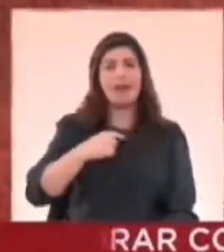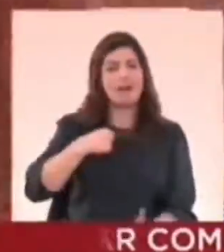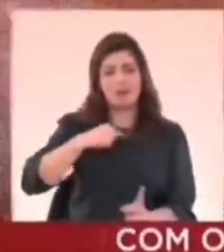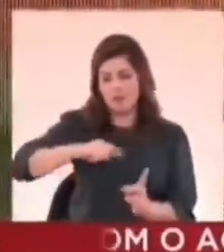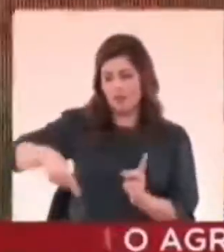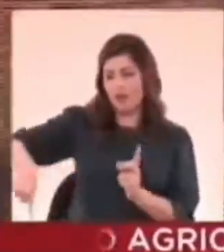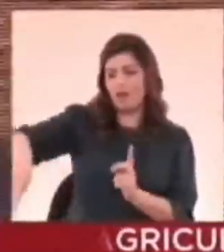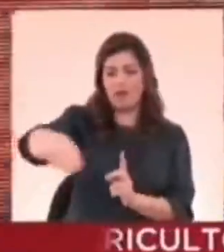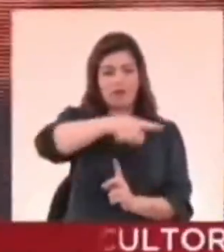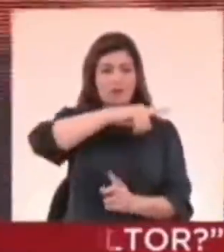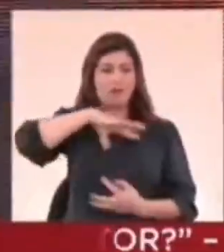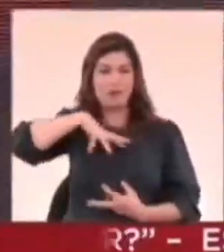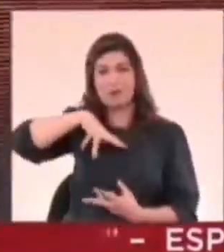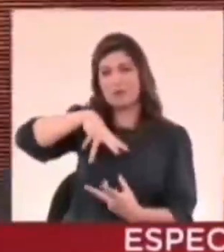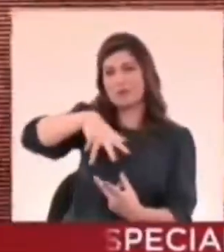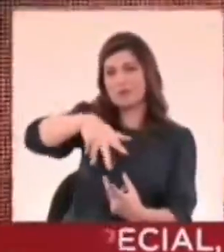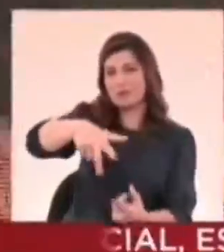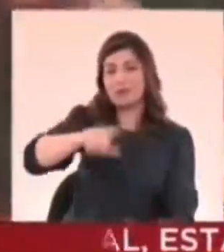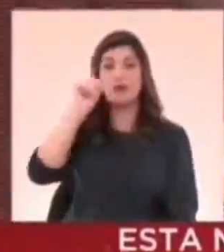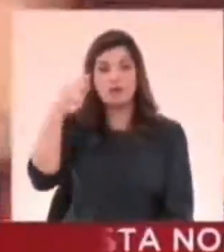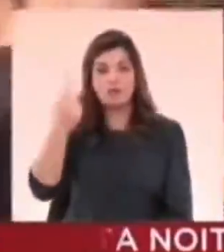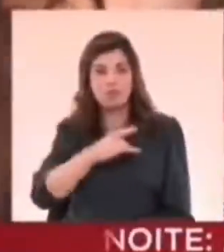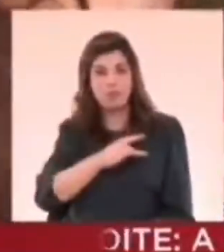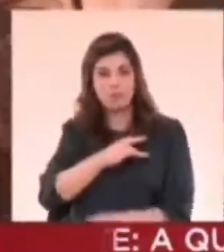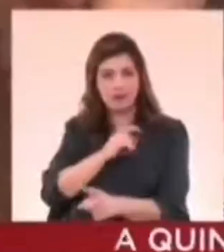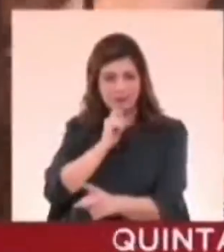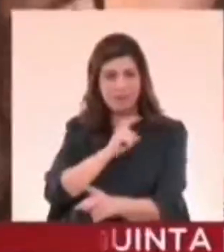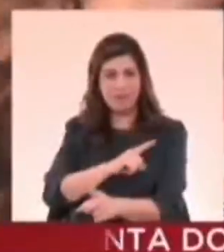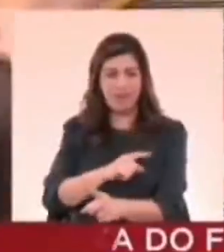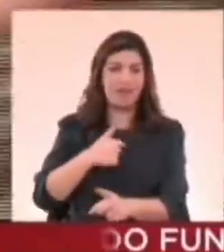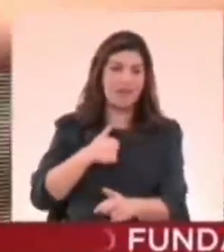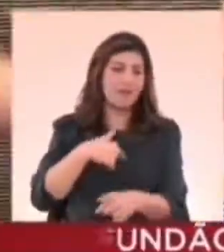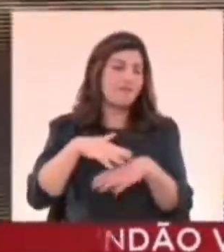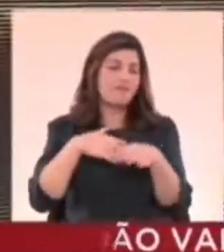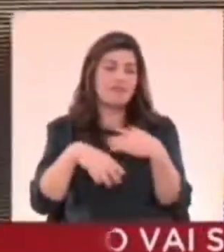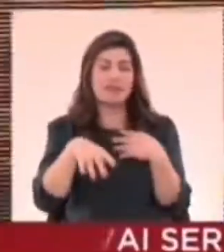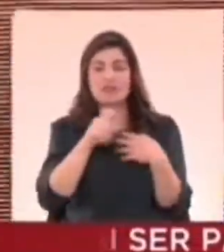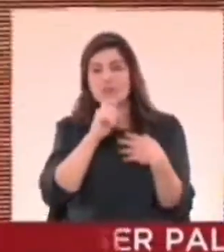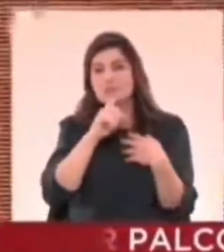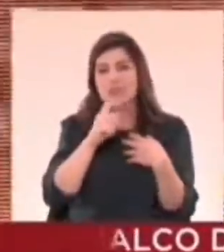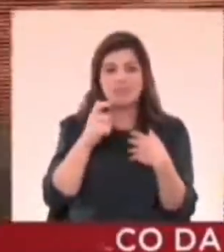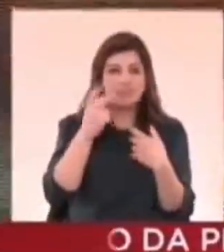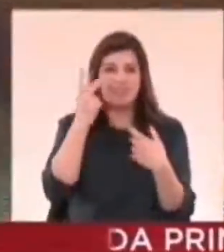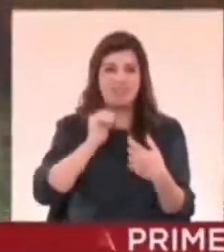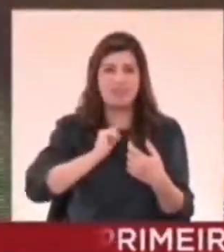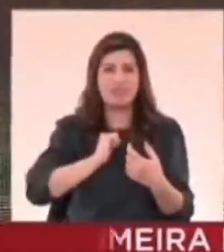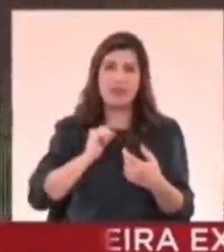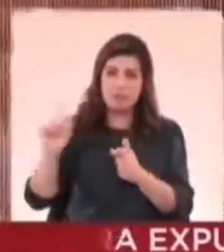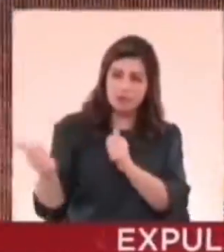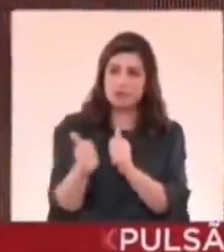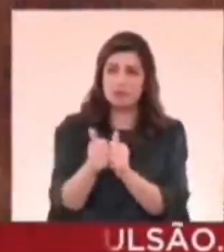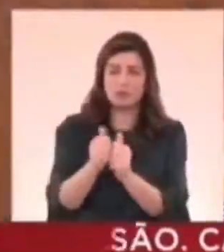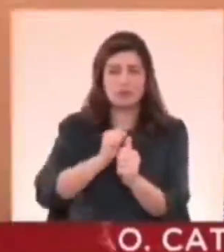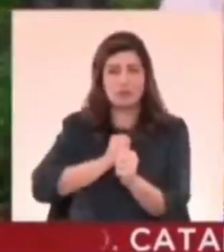Se Eu Pudesse Amar Oi Maria tudo na vida às vezes a melhor ainda